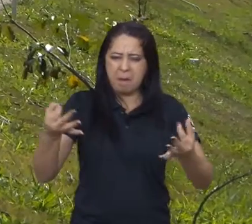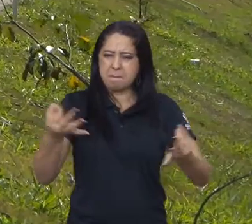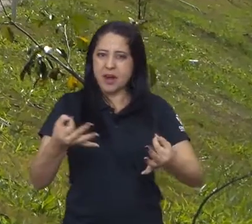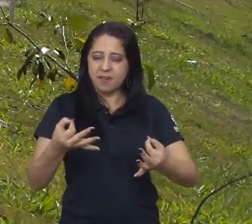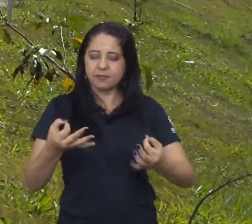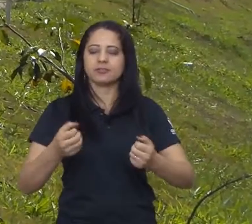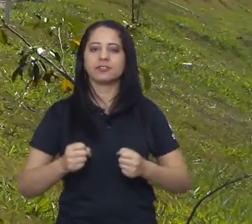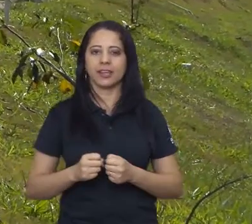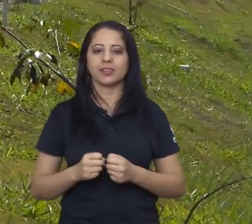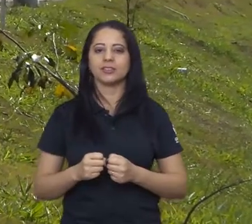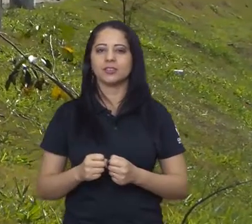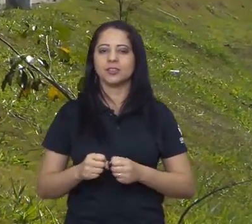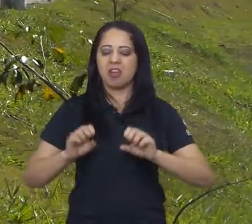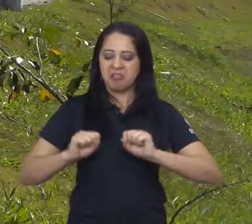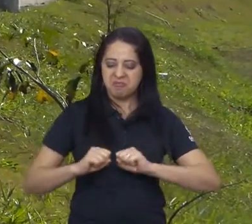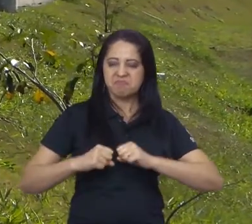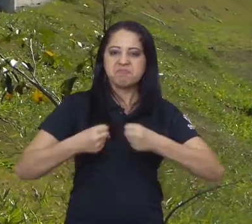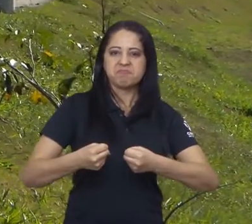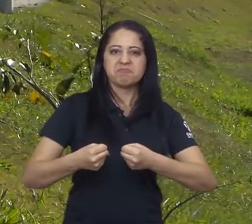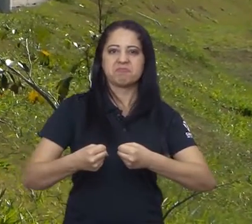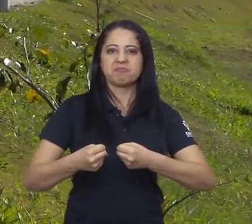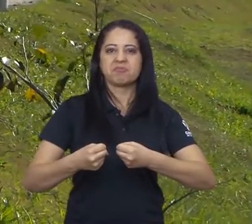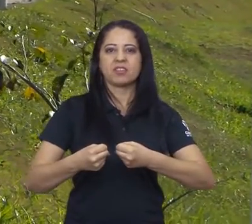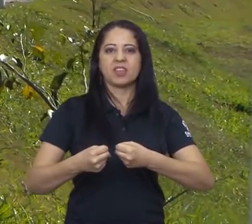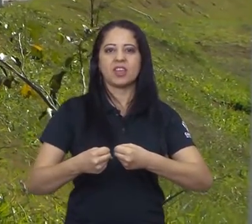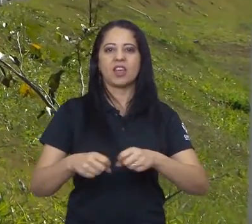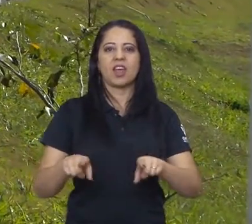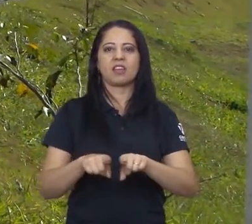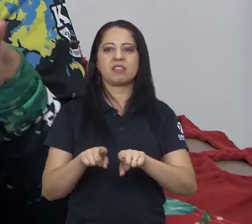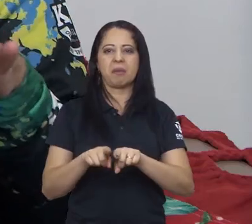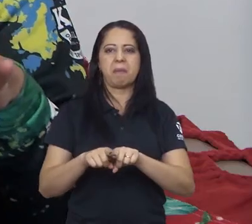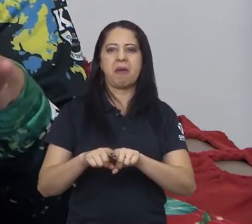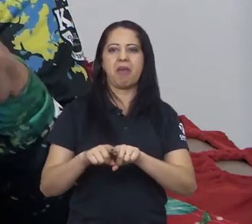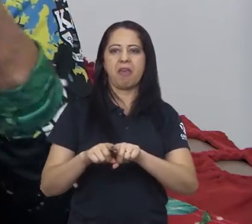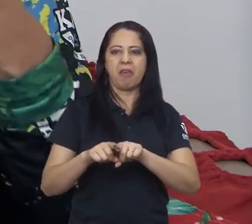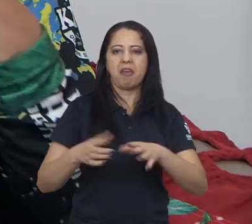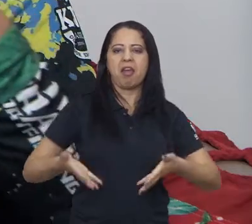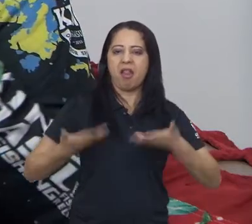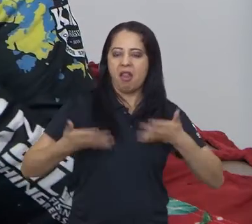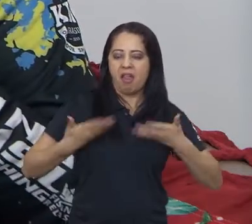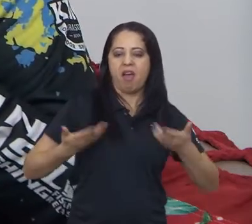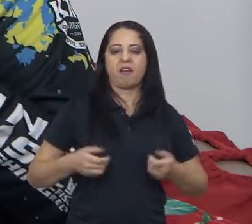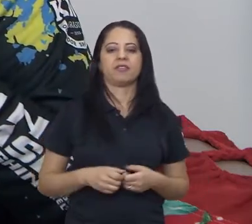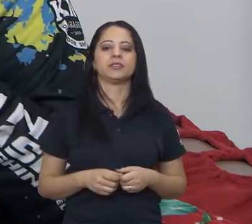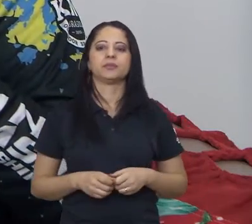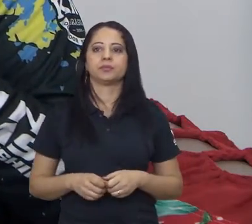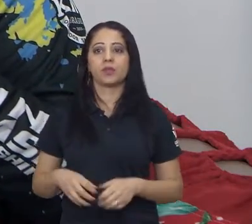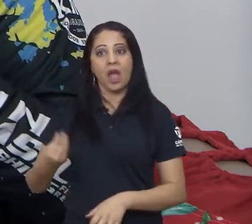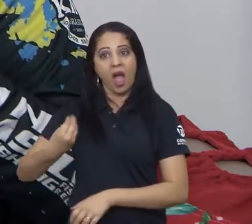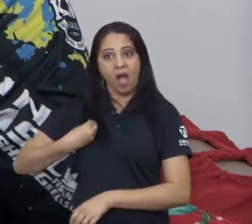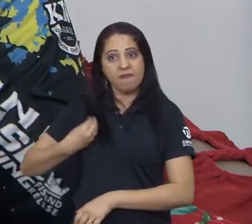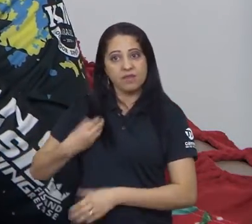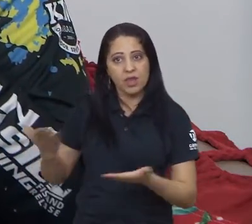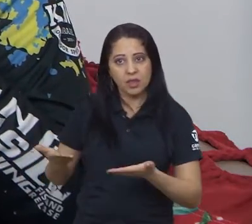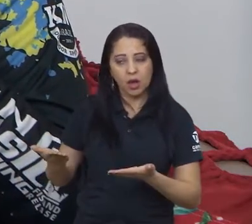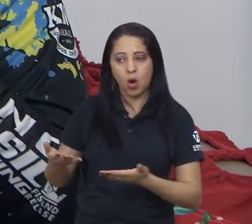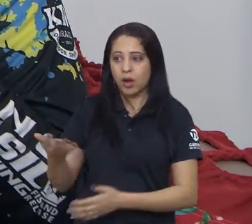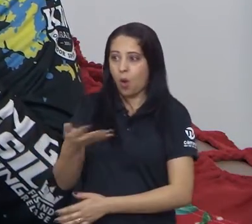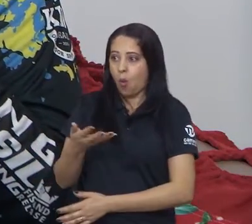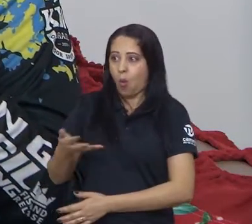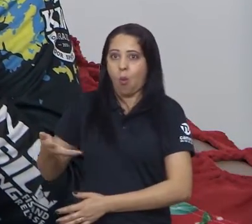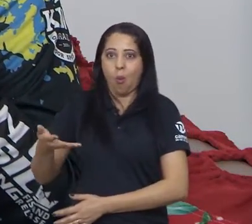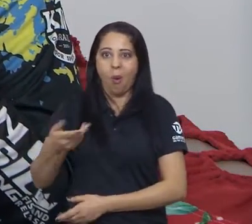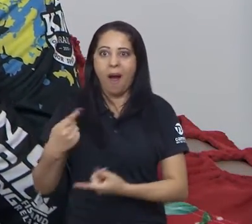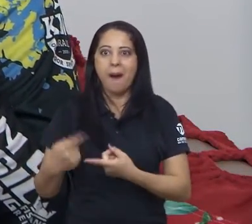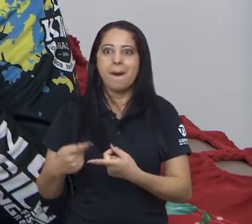falta para o casal é disposição e muito ânimo a vida da gente tá bem mais corrida agora